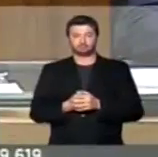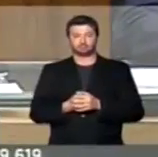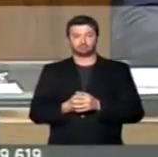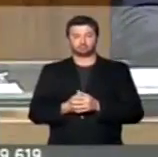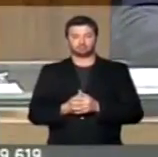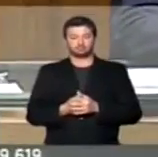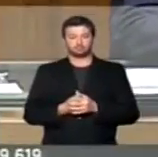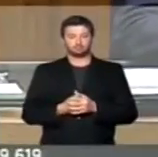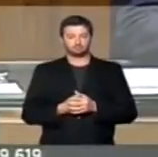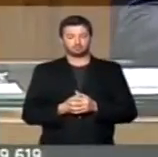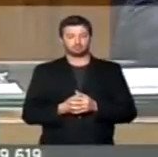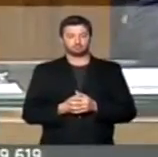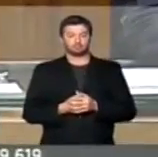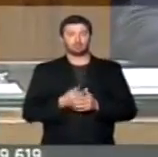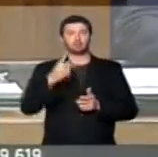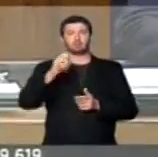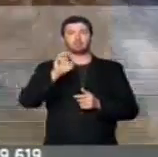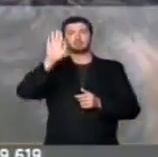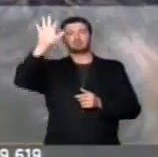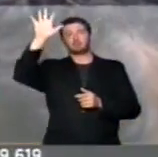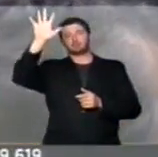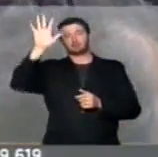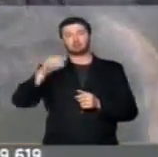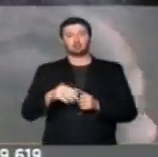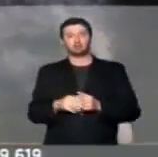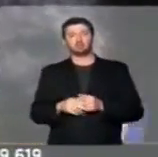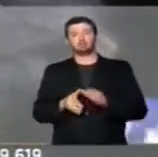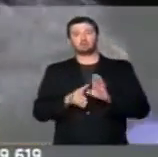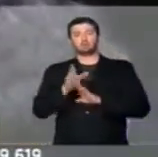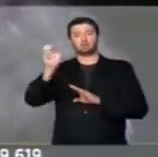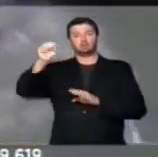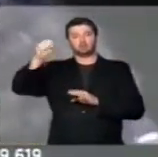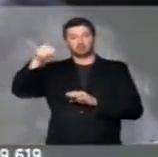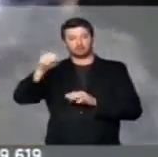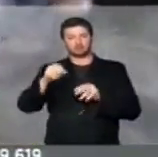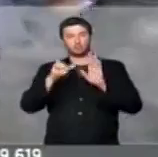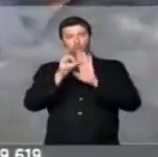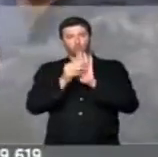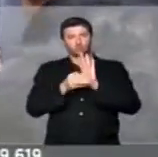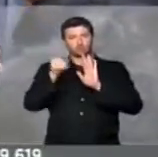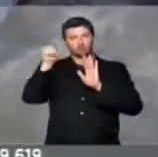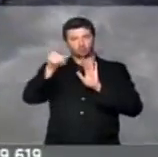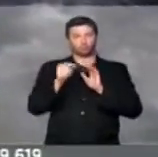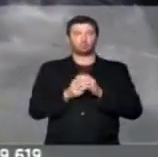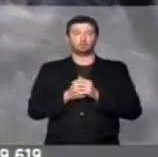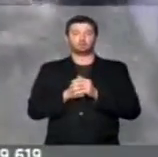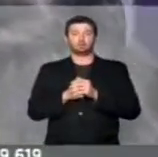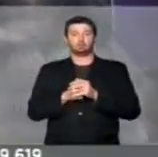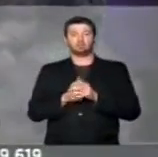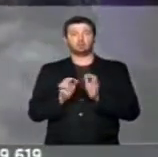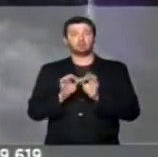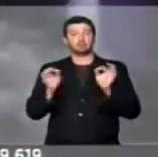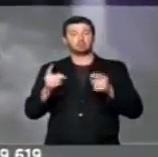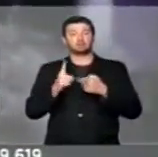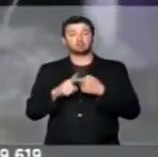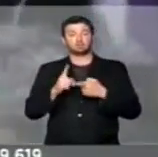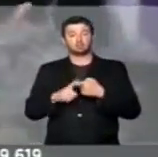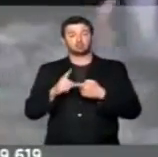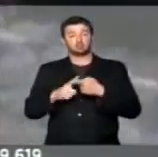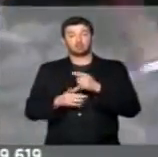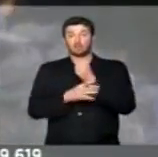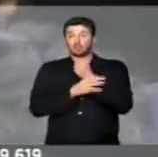do PSB. O PSB, senhor presidente, orienta assim nessa matéria, é, simplesmente para que a gente